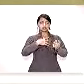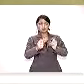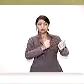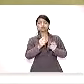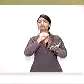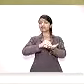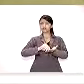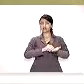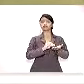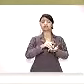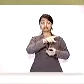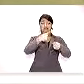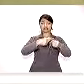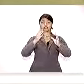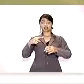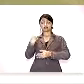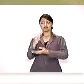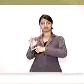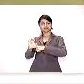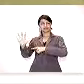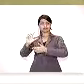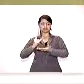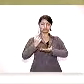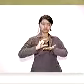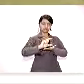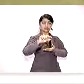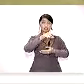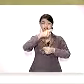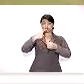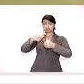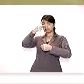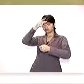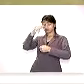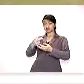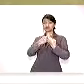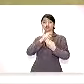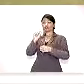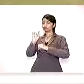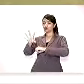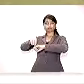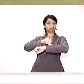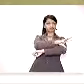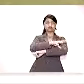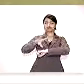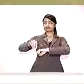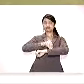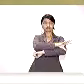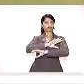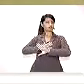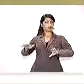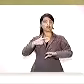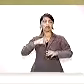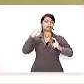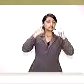município ao receber o dinheiro do Estado agiu como Melo intermediador repassando diretamente para a entidade beneficiária não se preocupando em fiscalizar